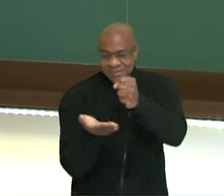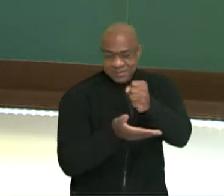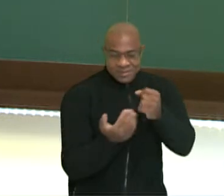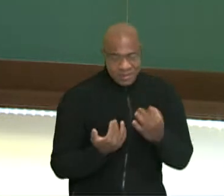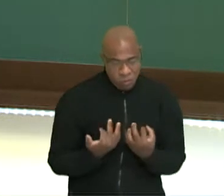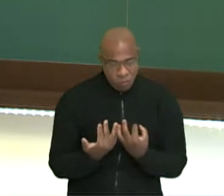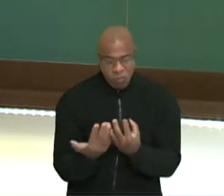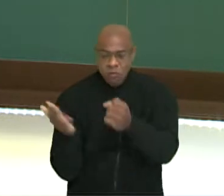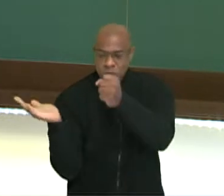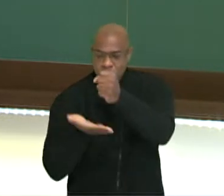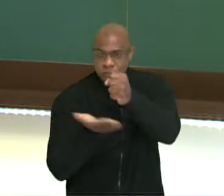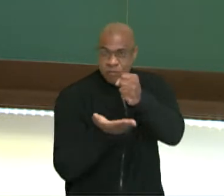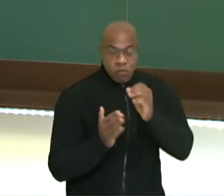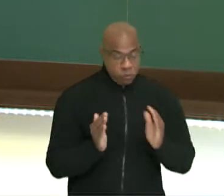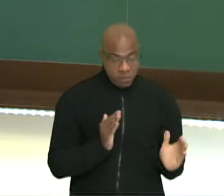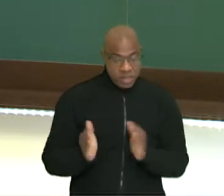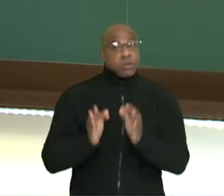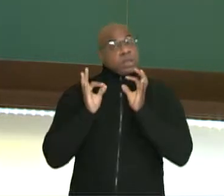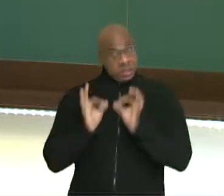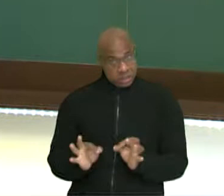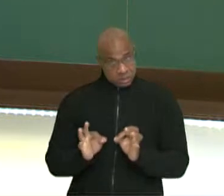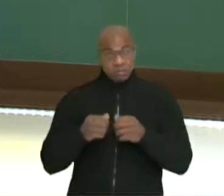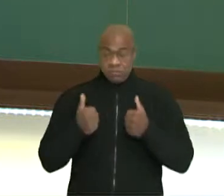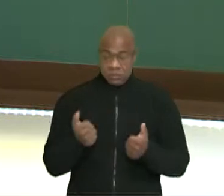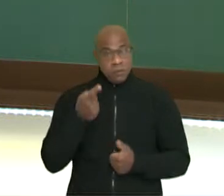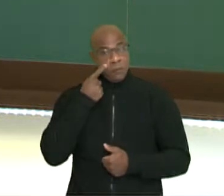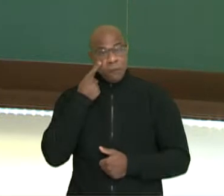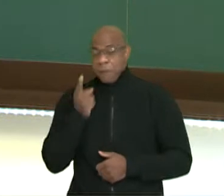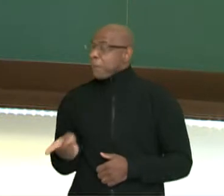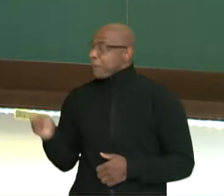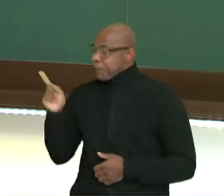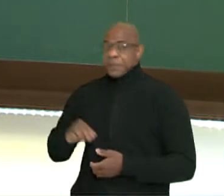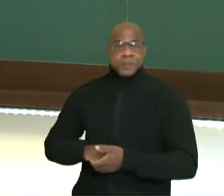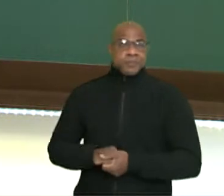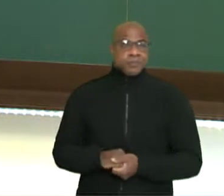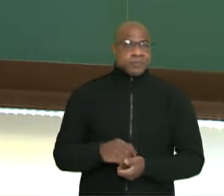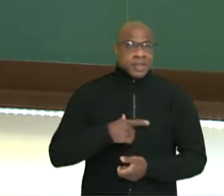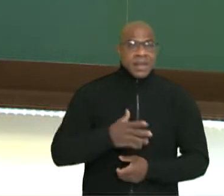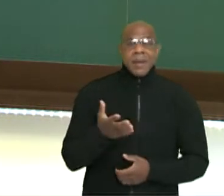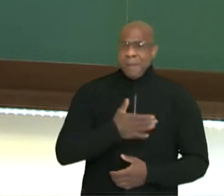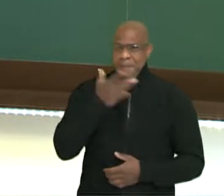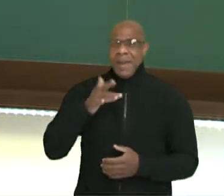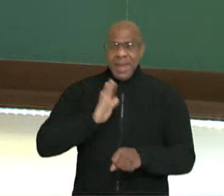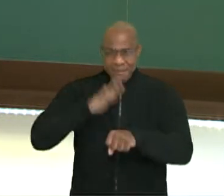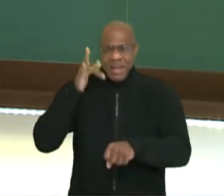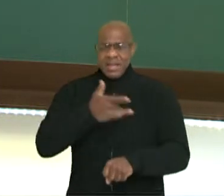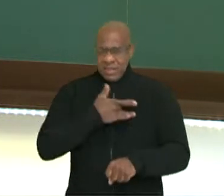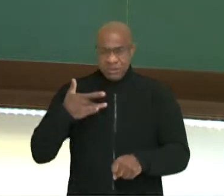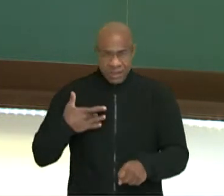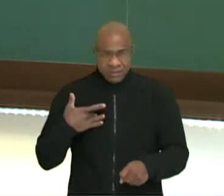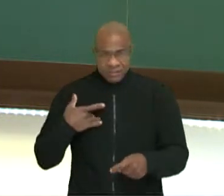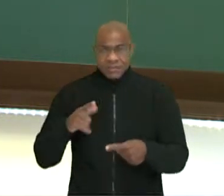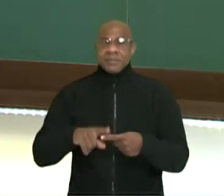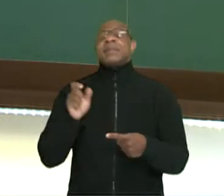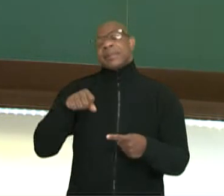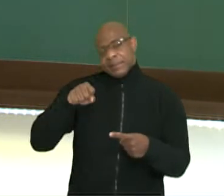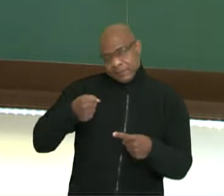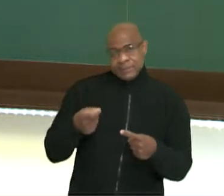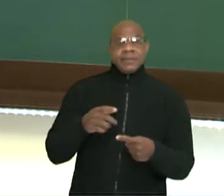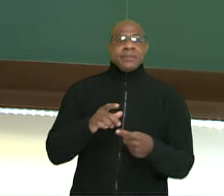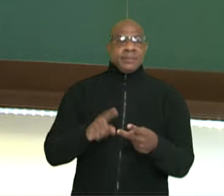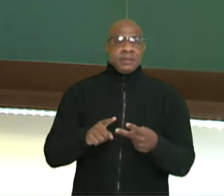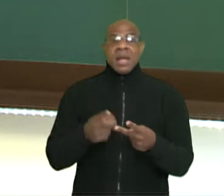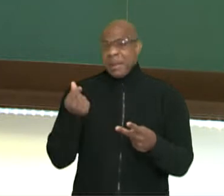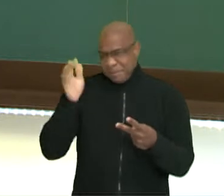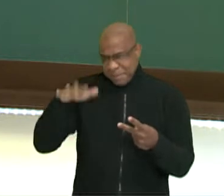época certinha de plantio e de colheita, ok? Então, vamos lá. Eles são mais saudáveis? São, né, gente? Eles são